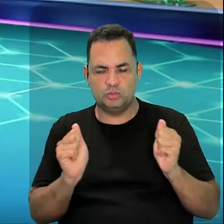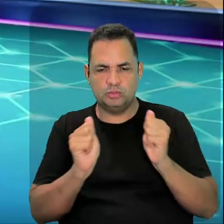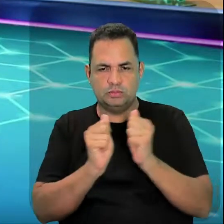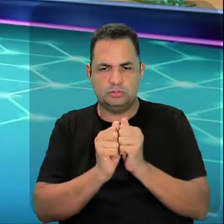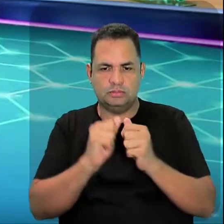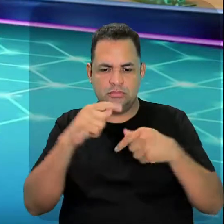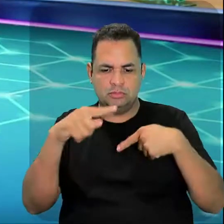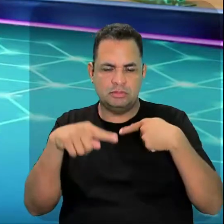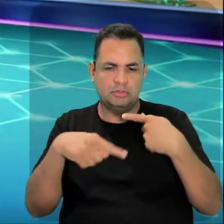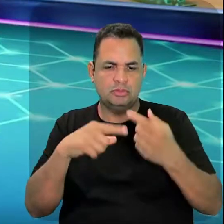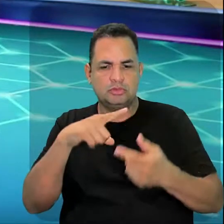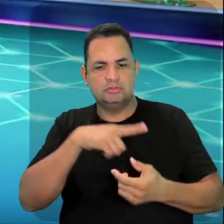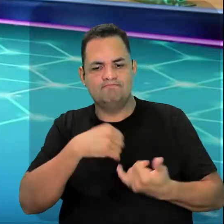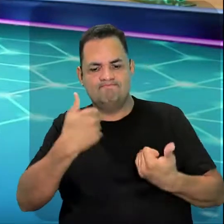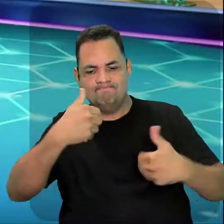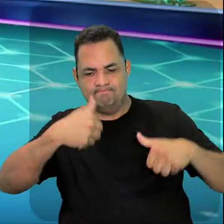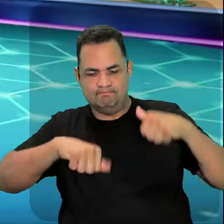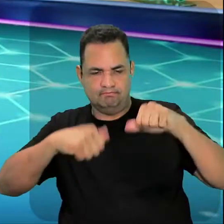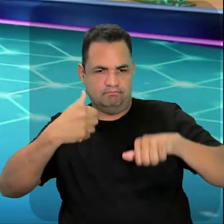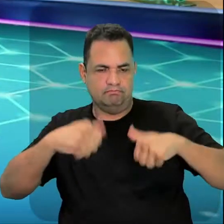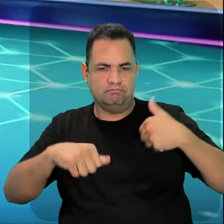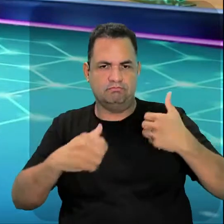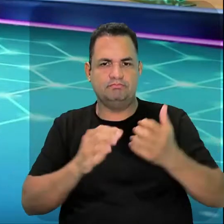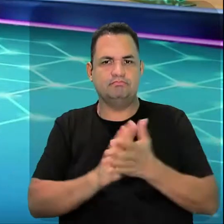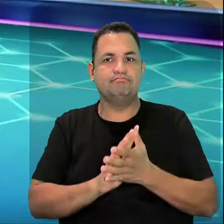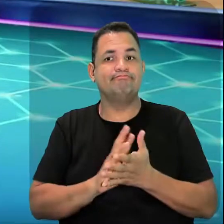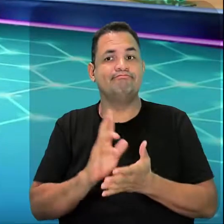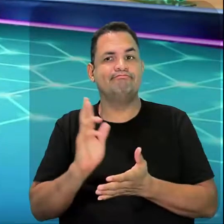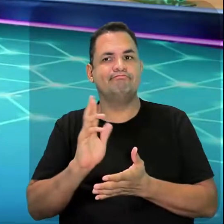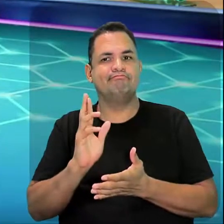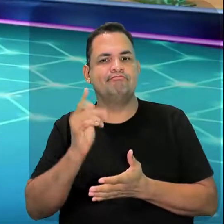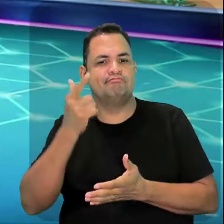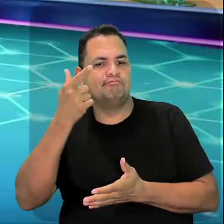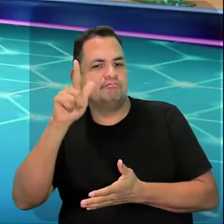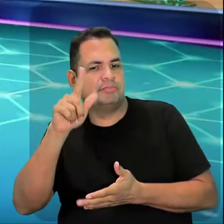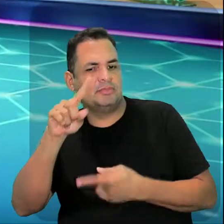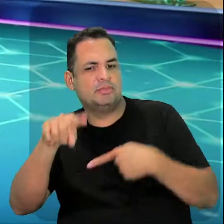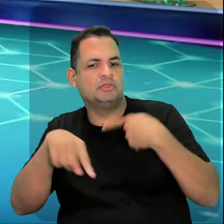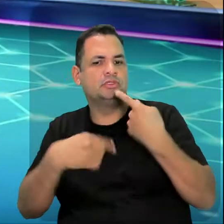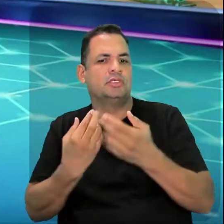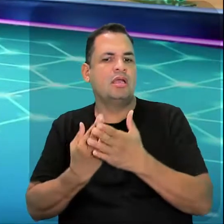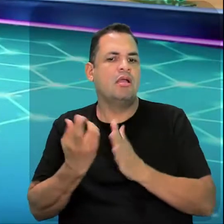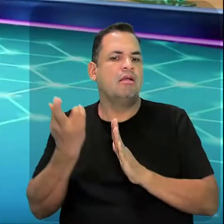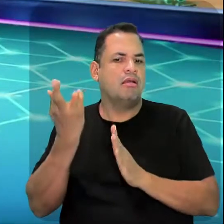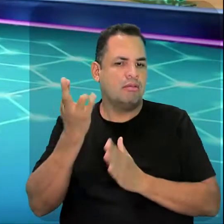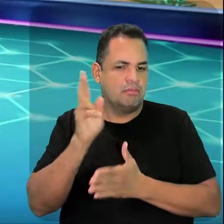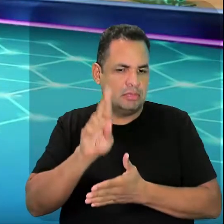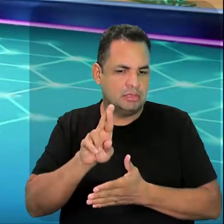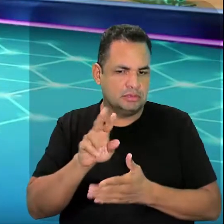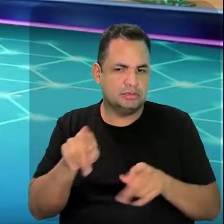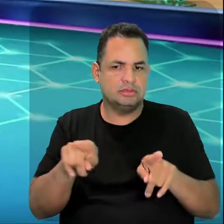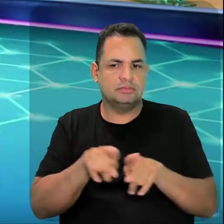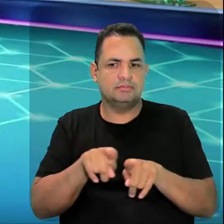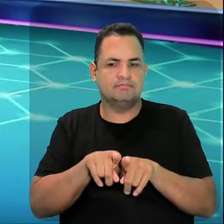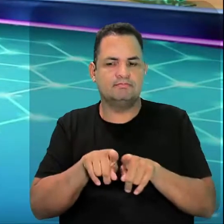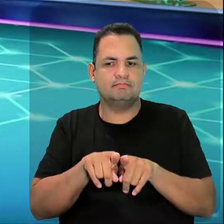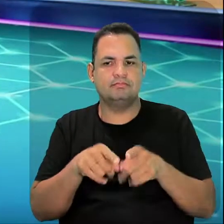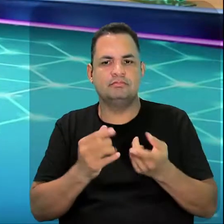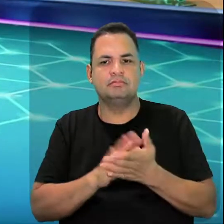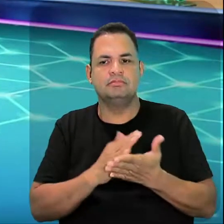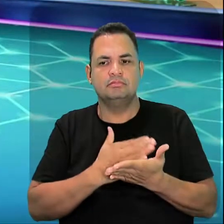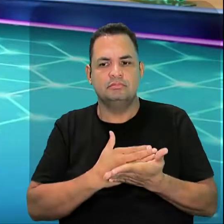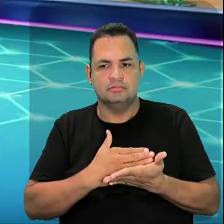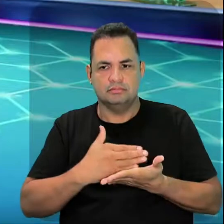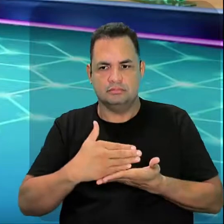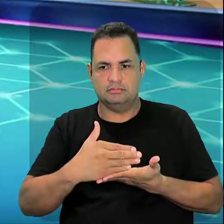Já já vocês têm avaliação. Quem não conseguir tem a recuperação. Enquanto isso, também nós vamos